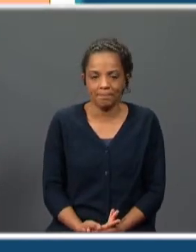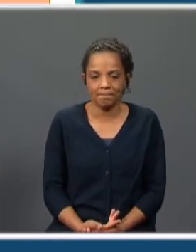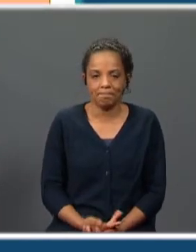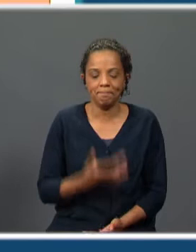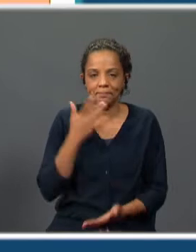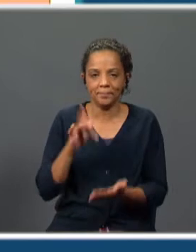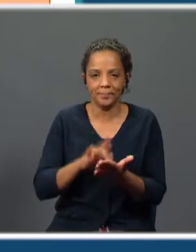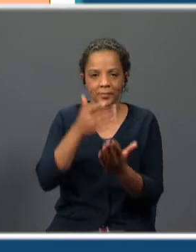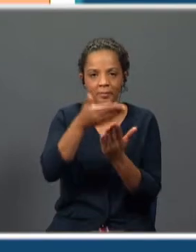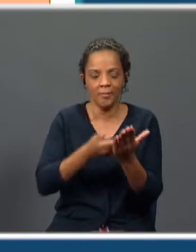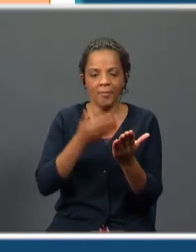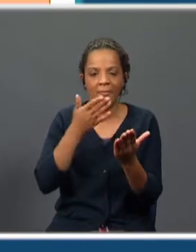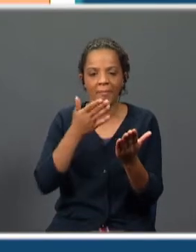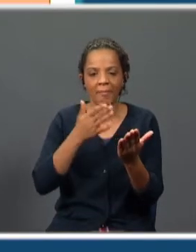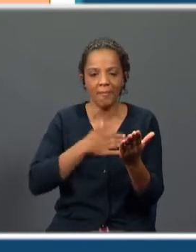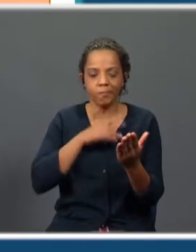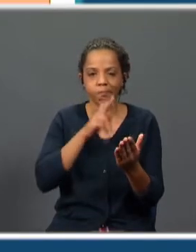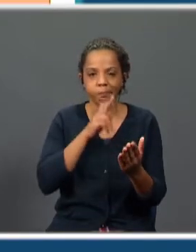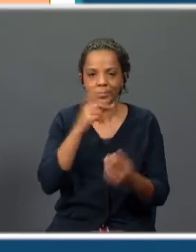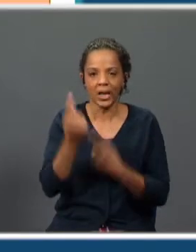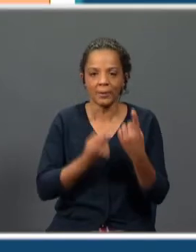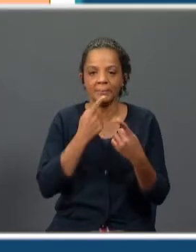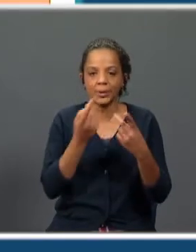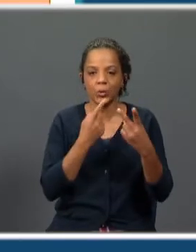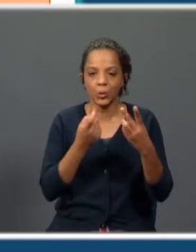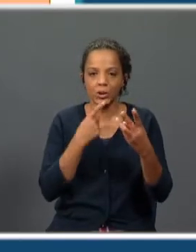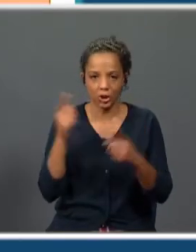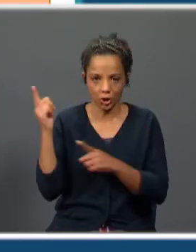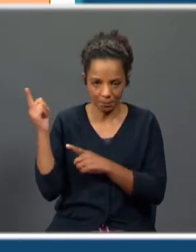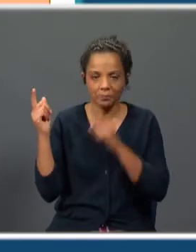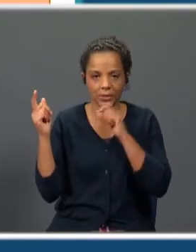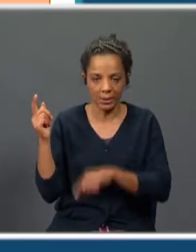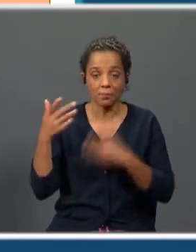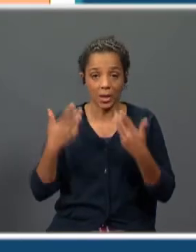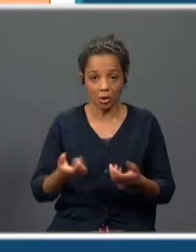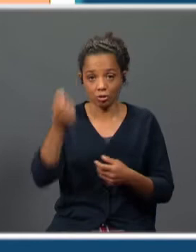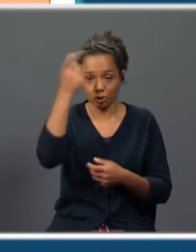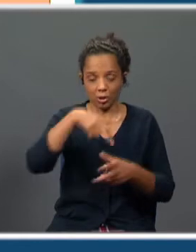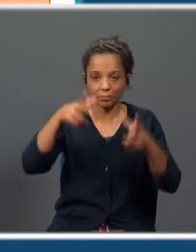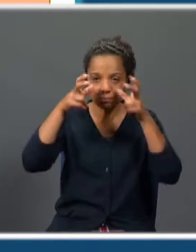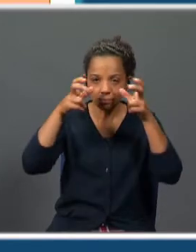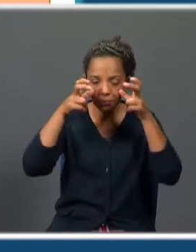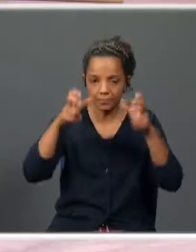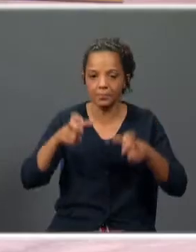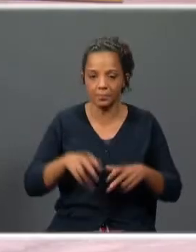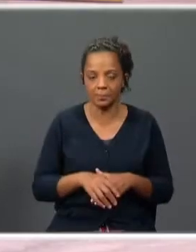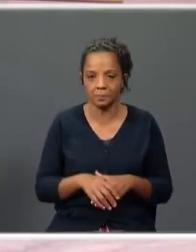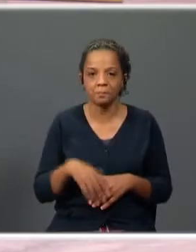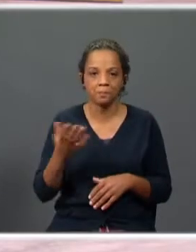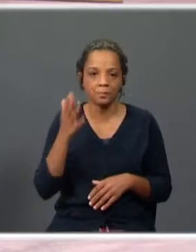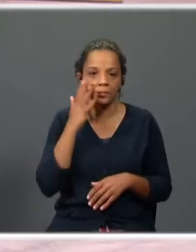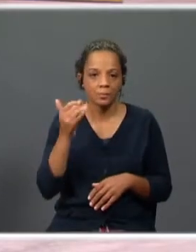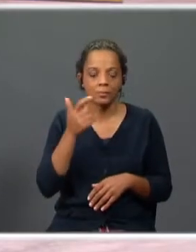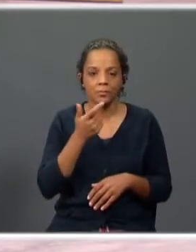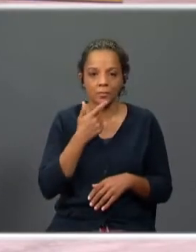capa, conseguimos responder a algumas destas questões. E agora que vamos ouvir a história, vamos tentar